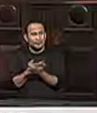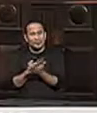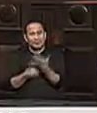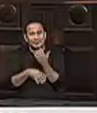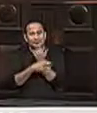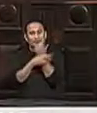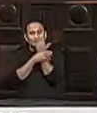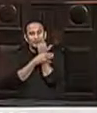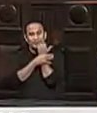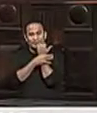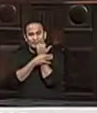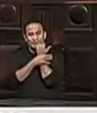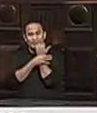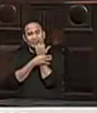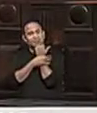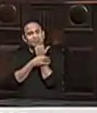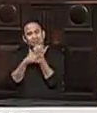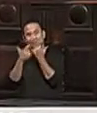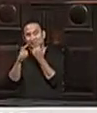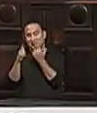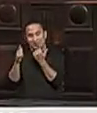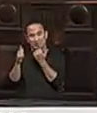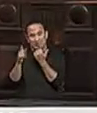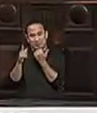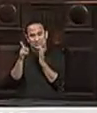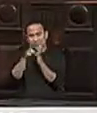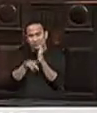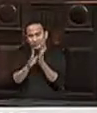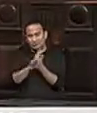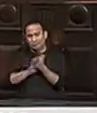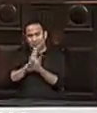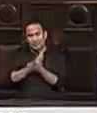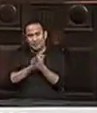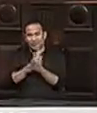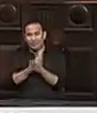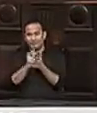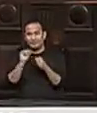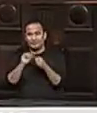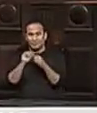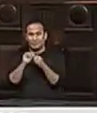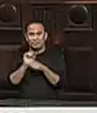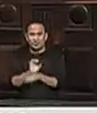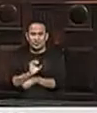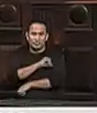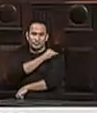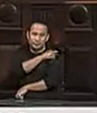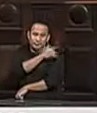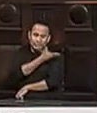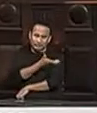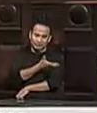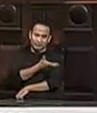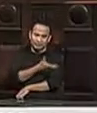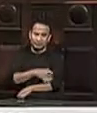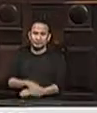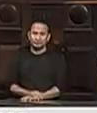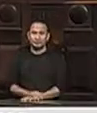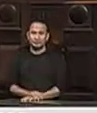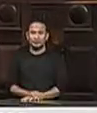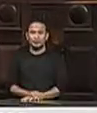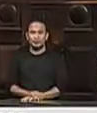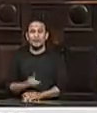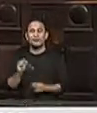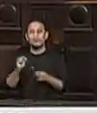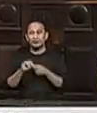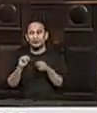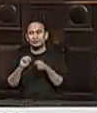segurança sem projeto nenhum. É isso que nós vamos fazer no estado do Rio de Janeiro. E há que se